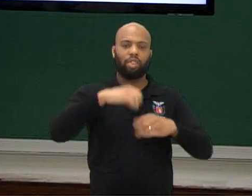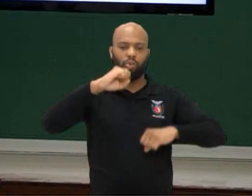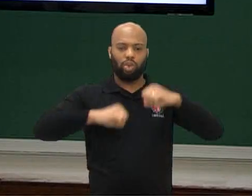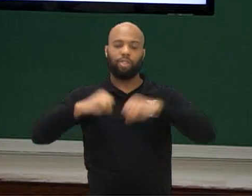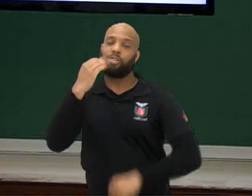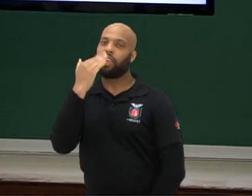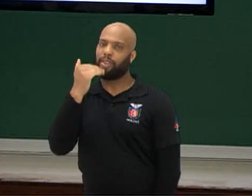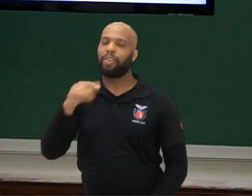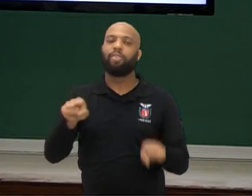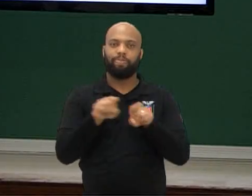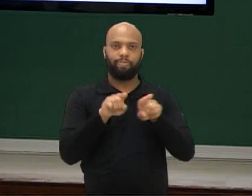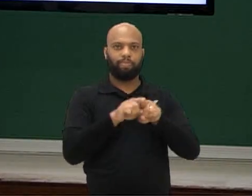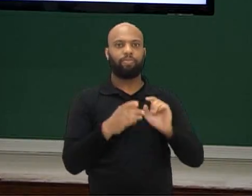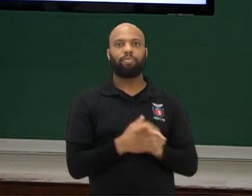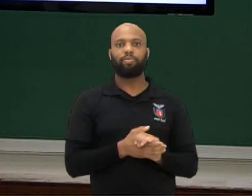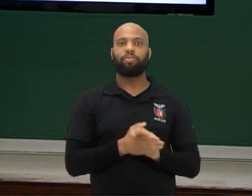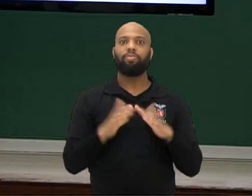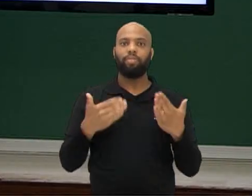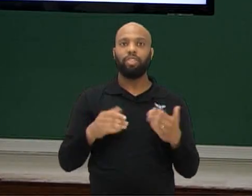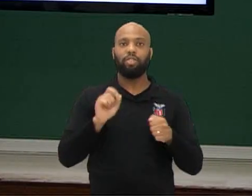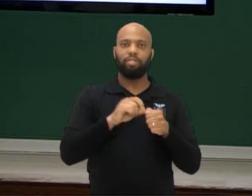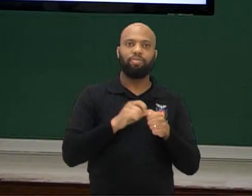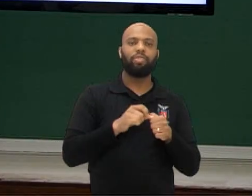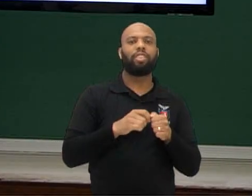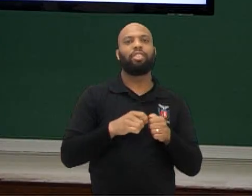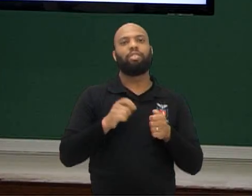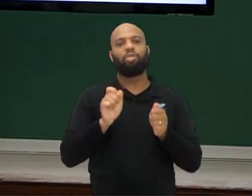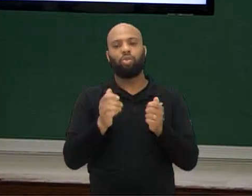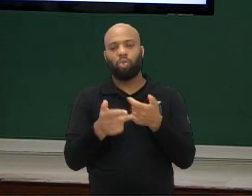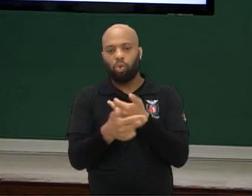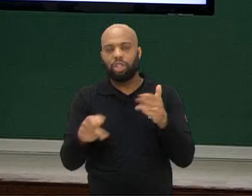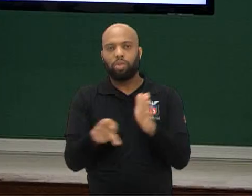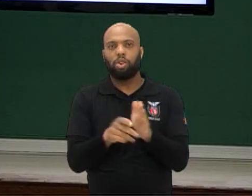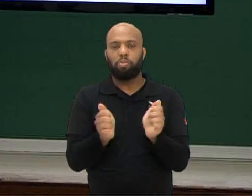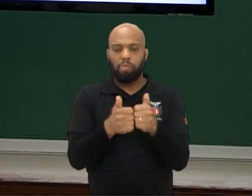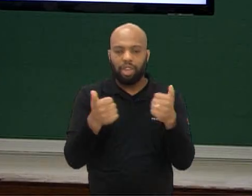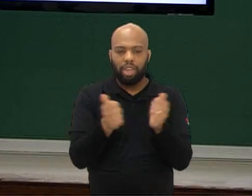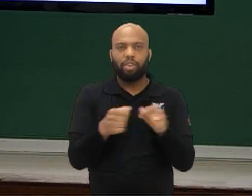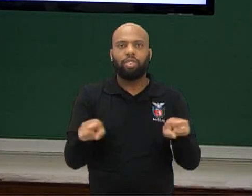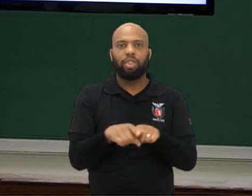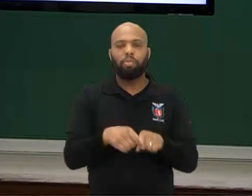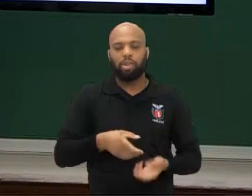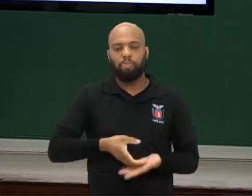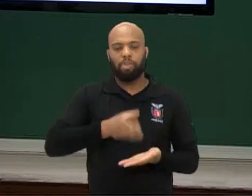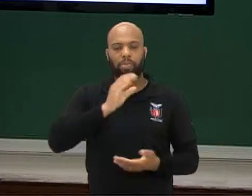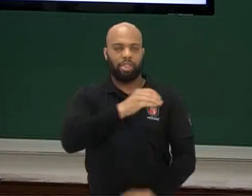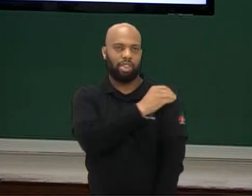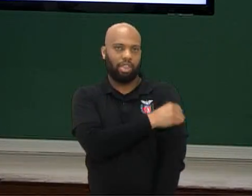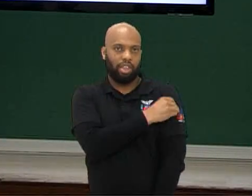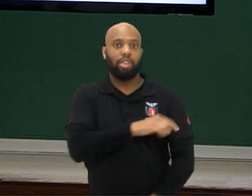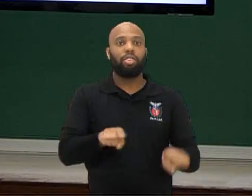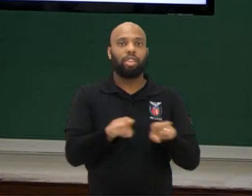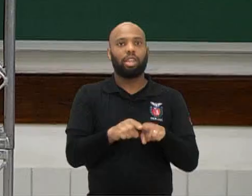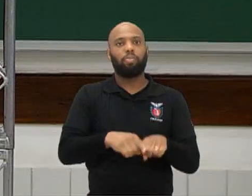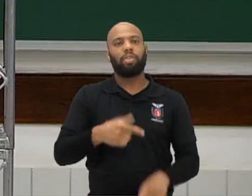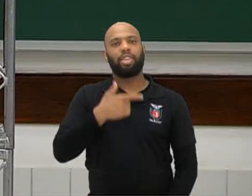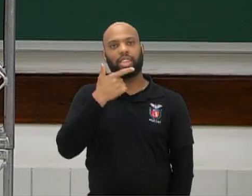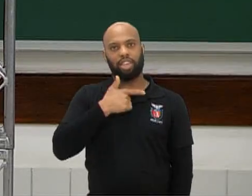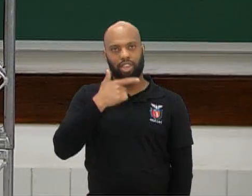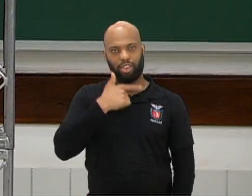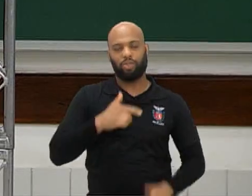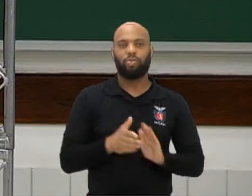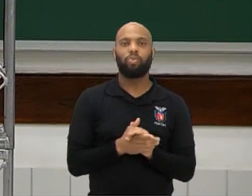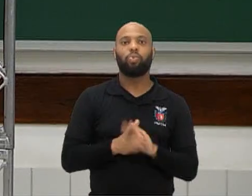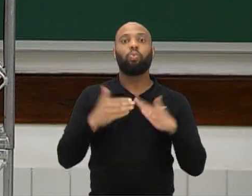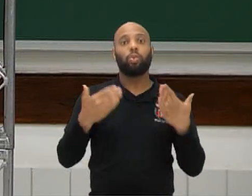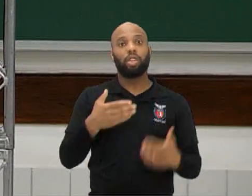de alimentos, na fabricação de fermentos, bebidas alcoólicas e queijos principalmente.